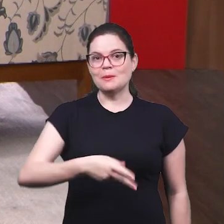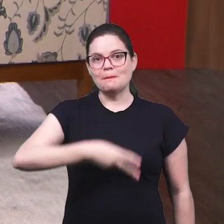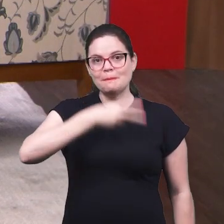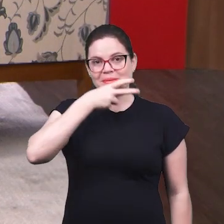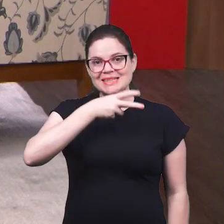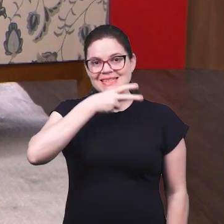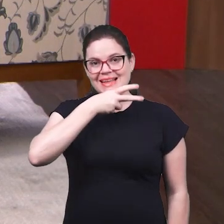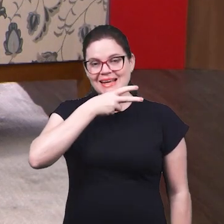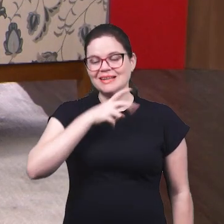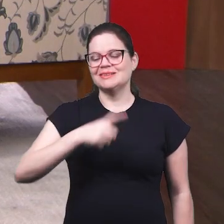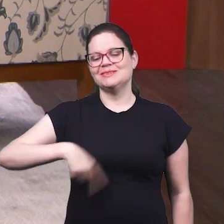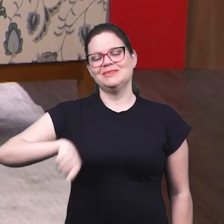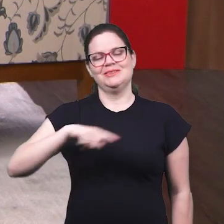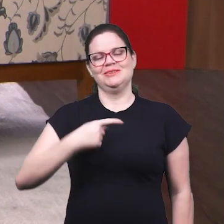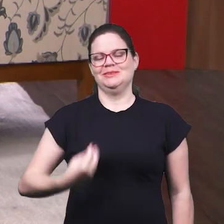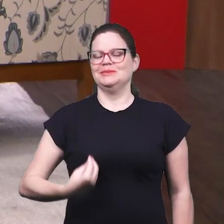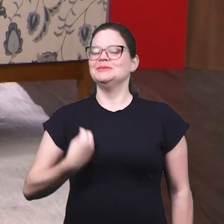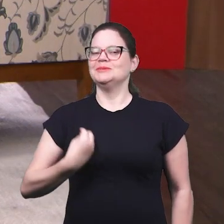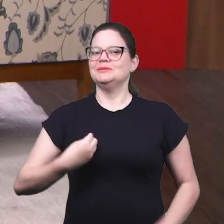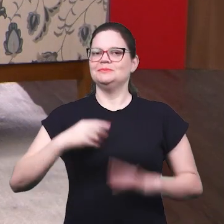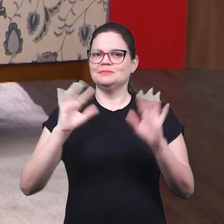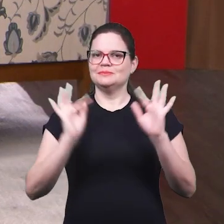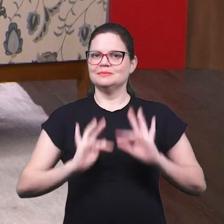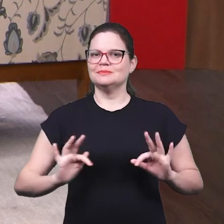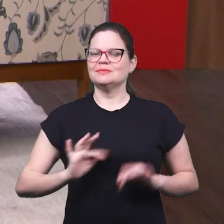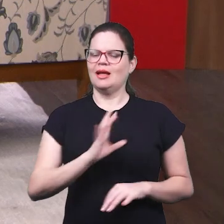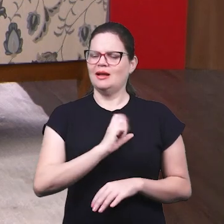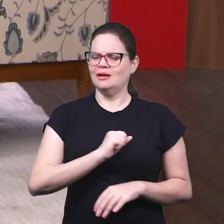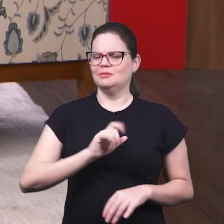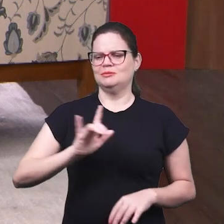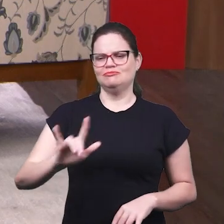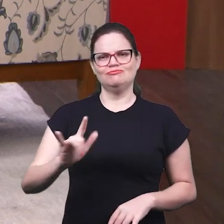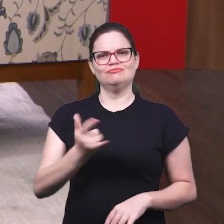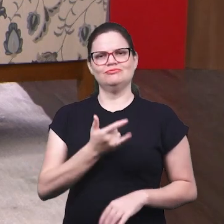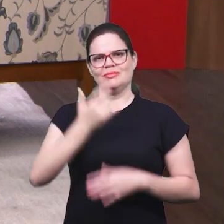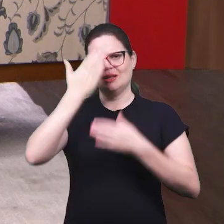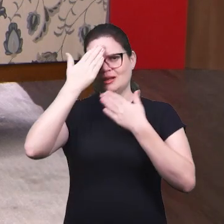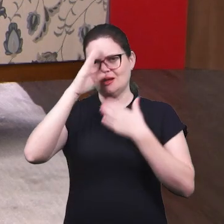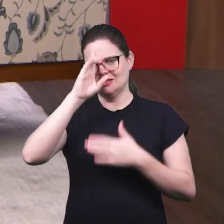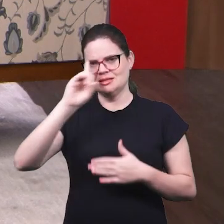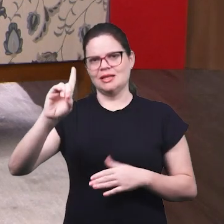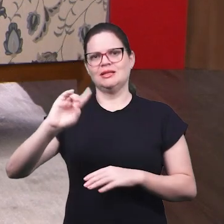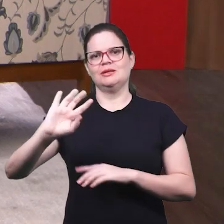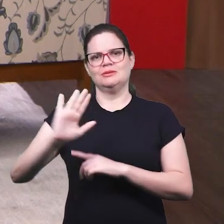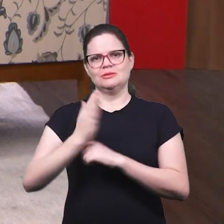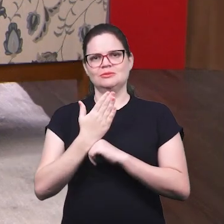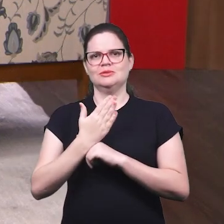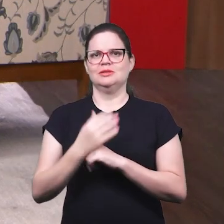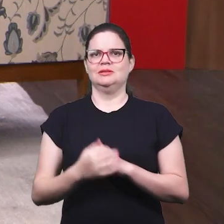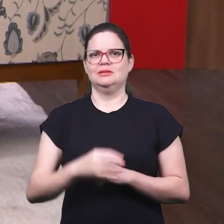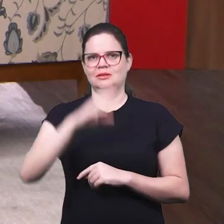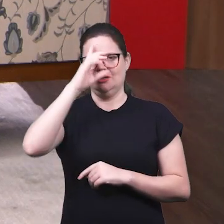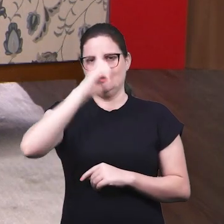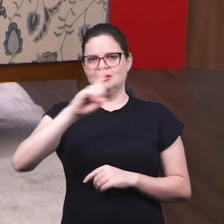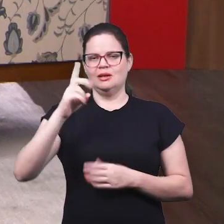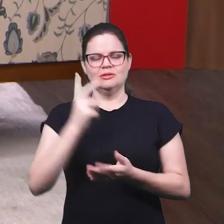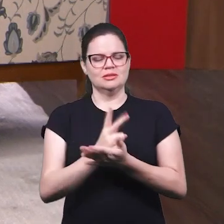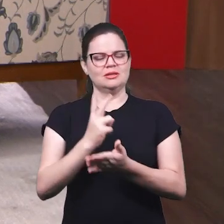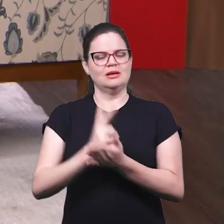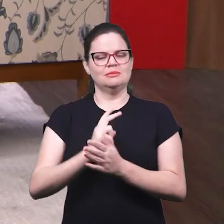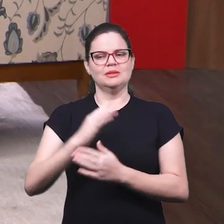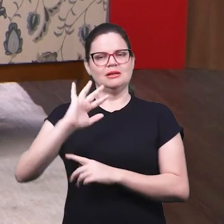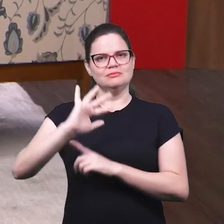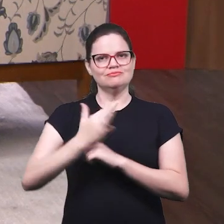bisnetos. Somos felizes, amamos um ao outro, graças a Deus, que nos protege. Aliás, Deus sempre me